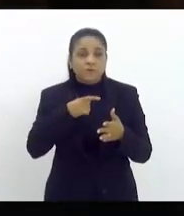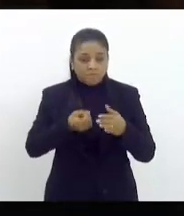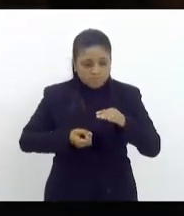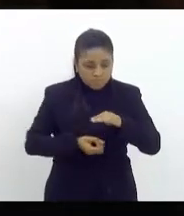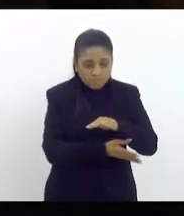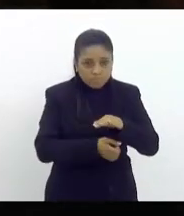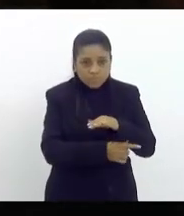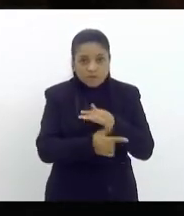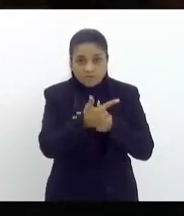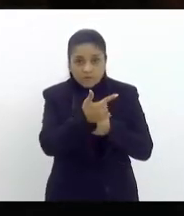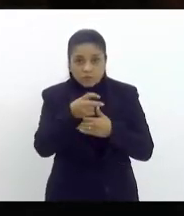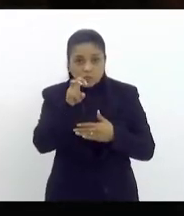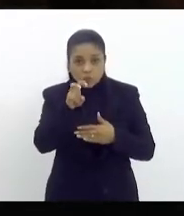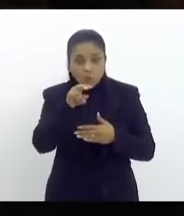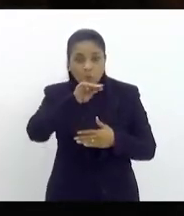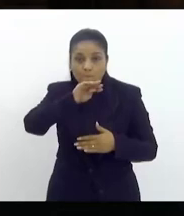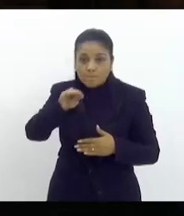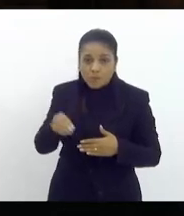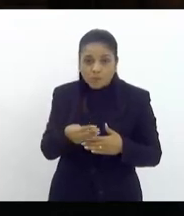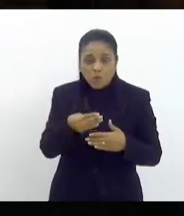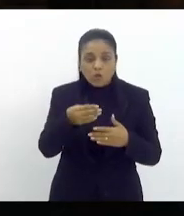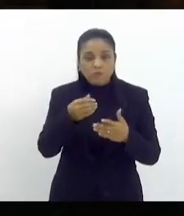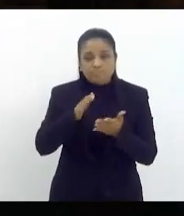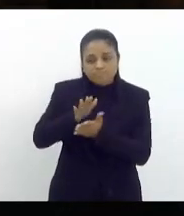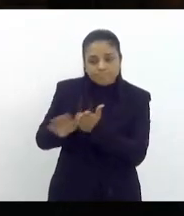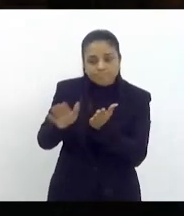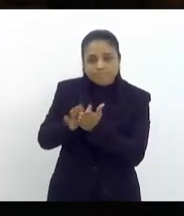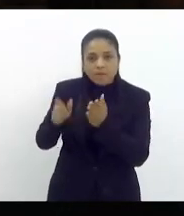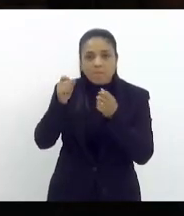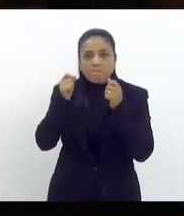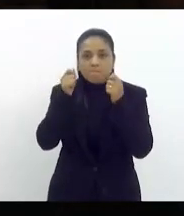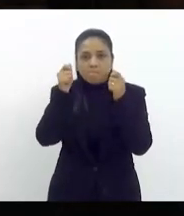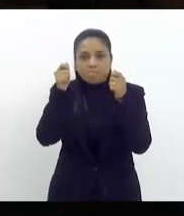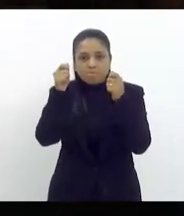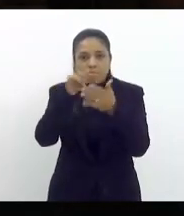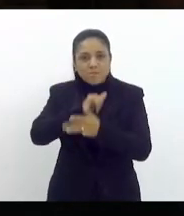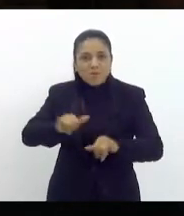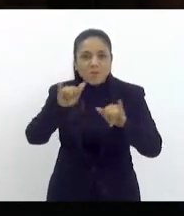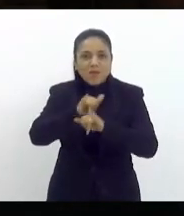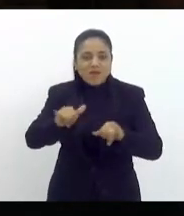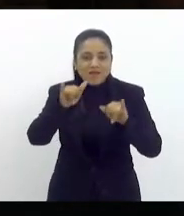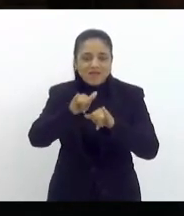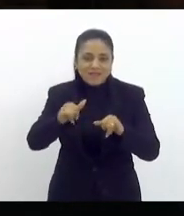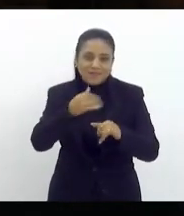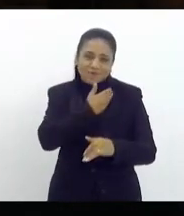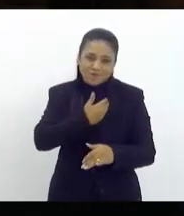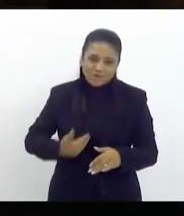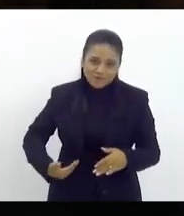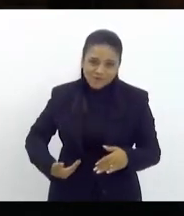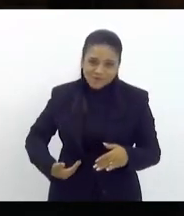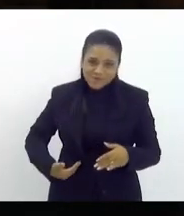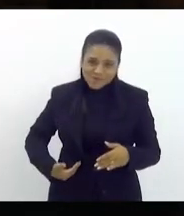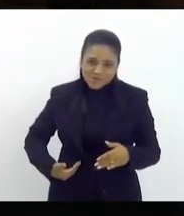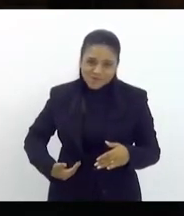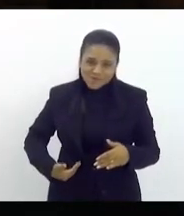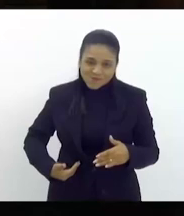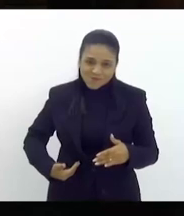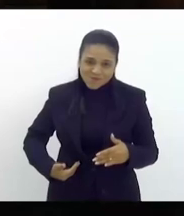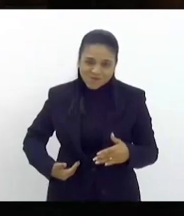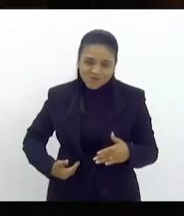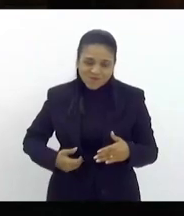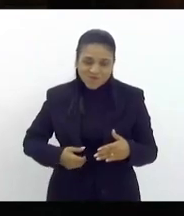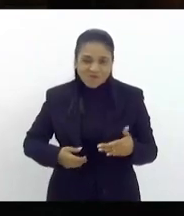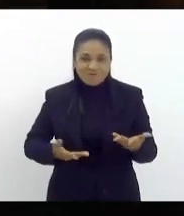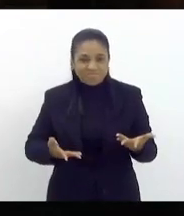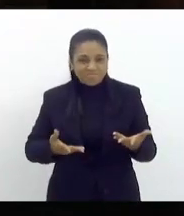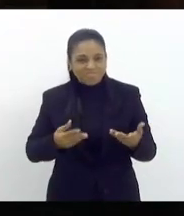gasto em propaganda então o governador propagandeou o melhor programa do mundo mas não